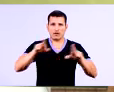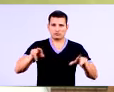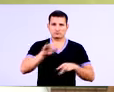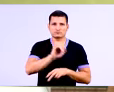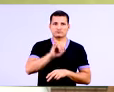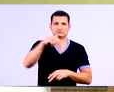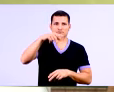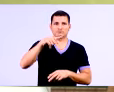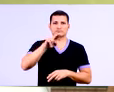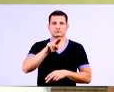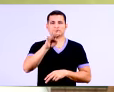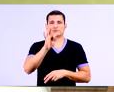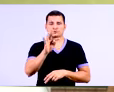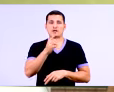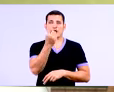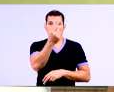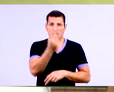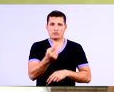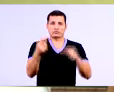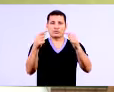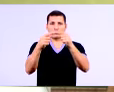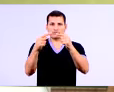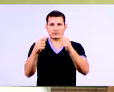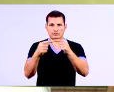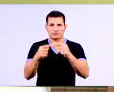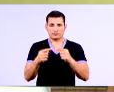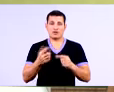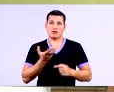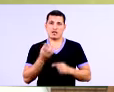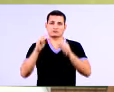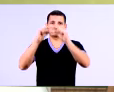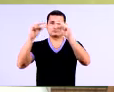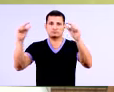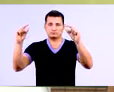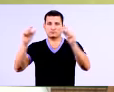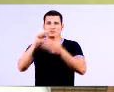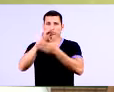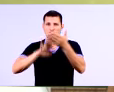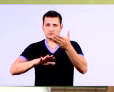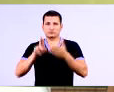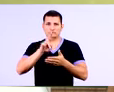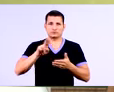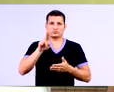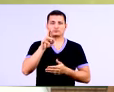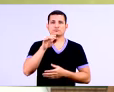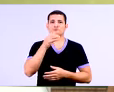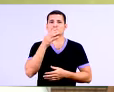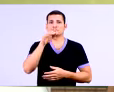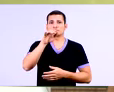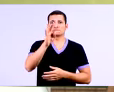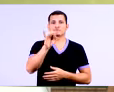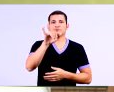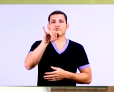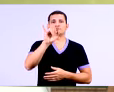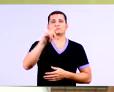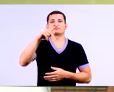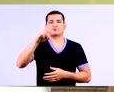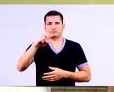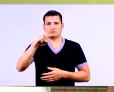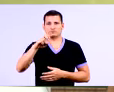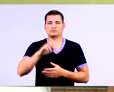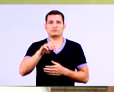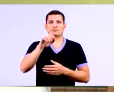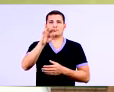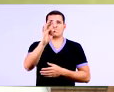input fazendo referência a um elemento específico. Quero criar uma caixa de texto? Utilizo o tipo, né, o type, lá do tipo text. Preciso